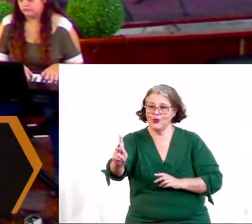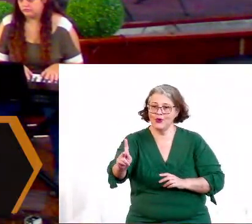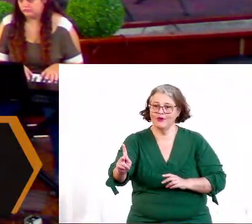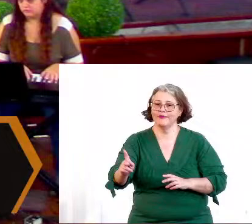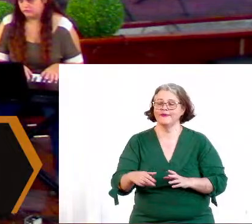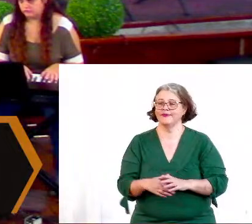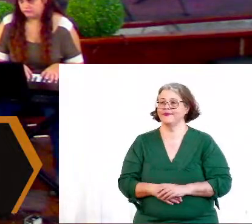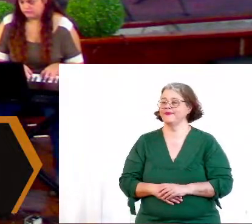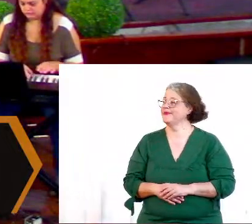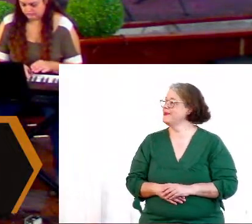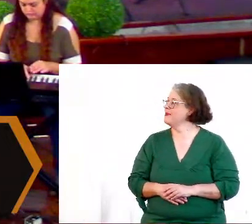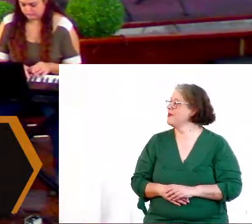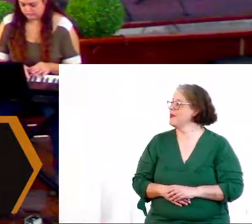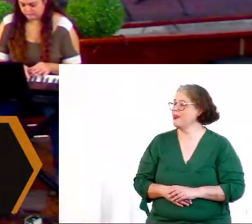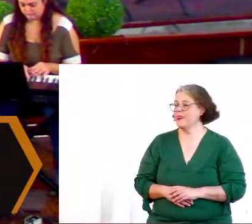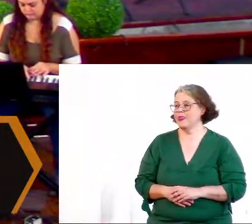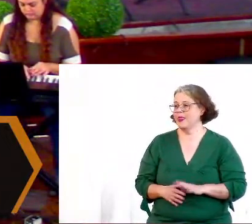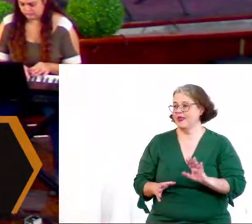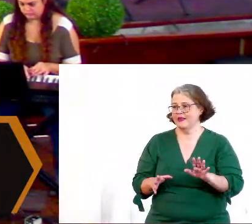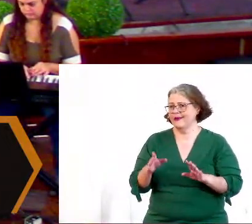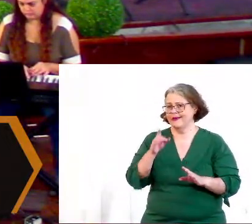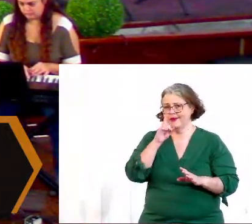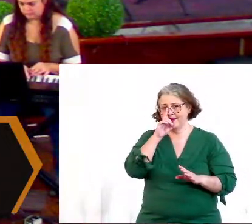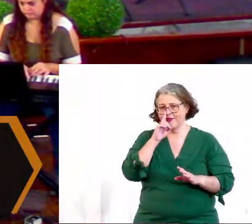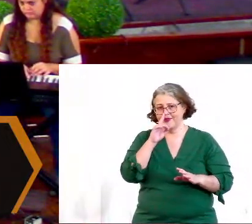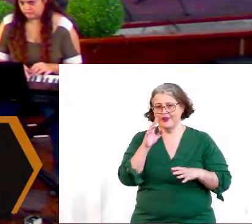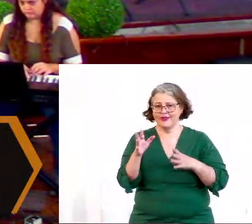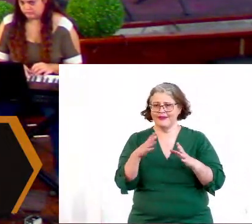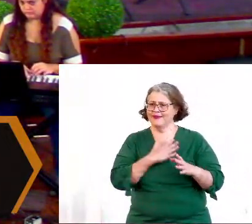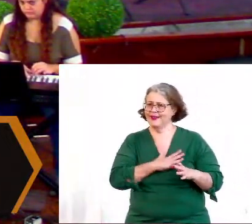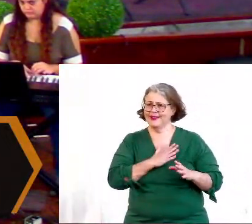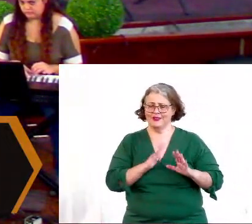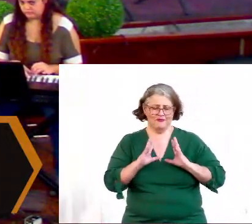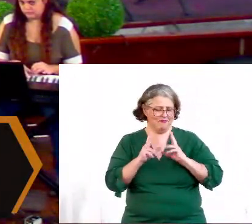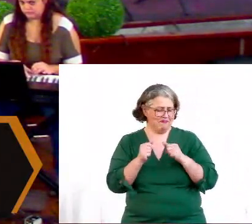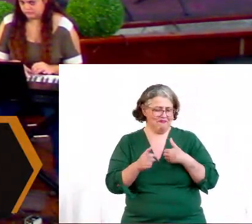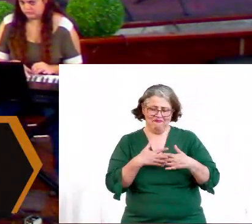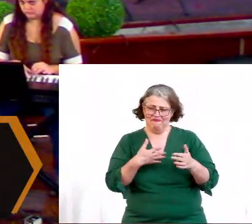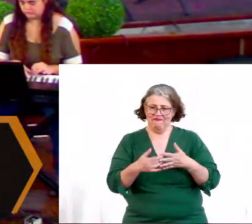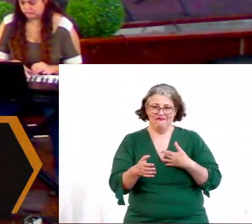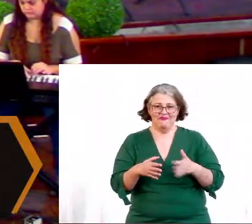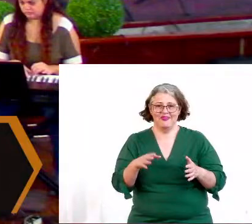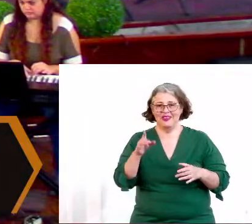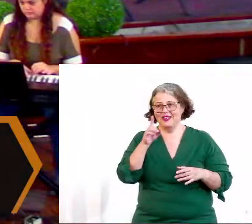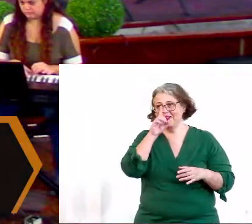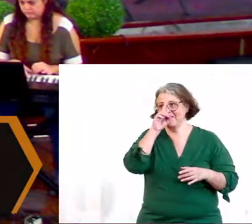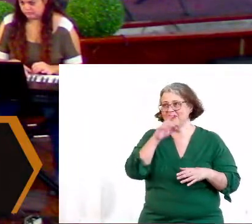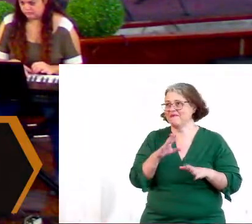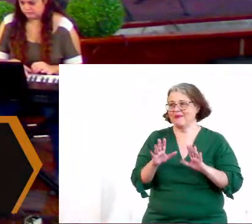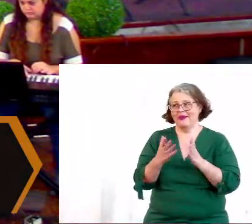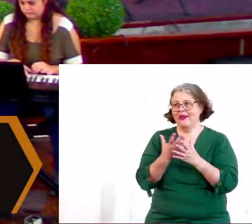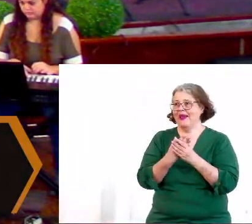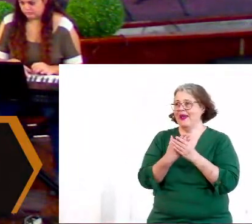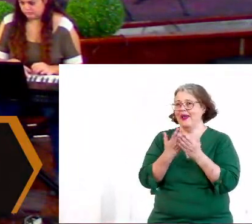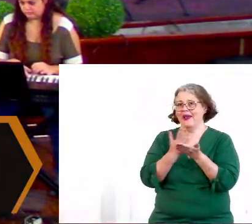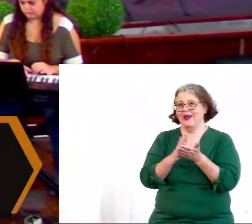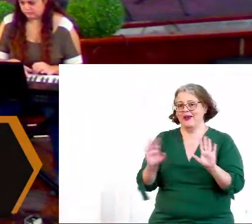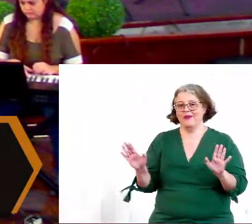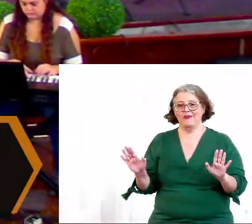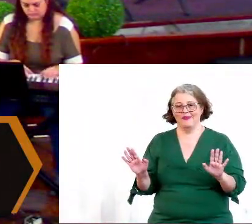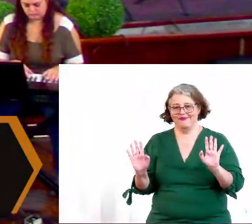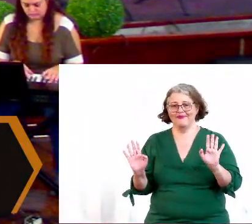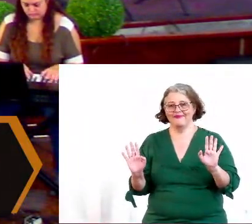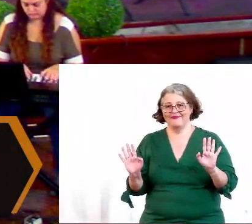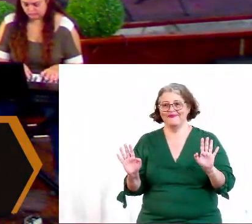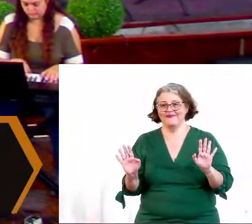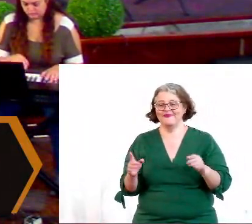na mídia. Se você tiver alguma dúvida, cante com o coração, que essa dúvida vai acabar com certeza. Quero Louvar-te é uma